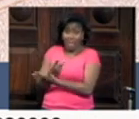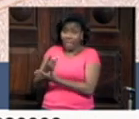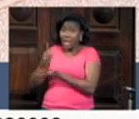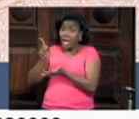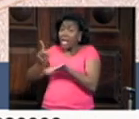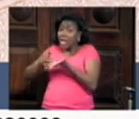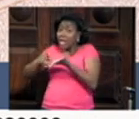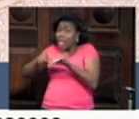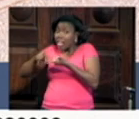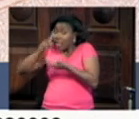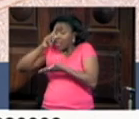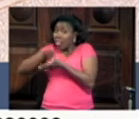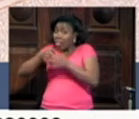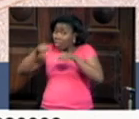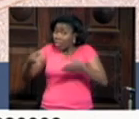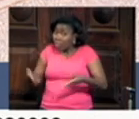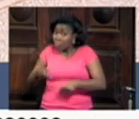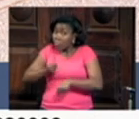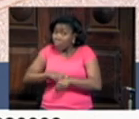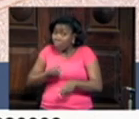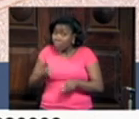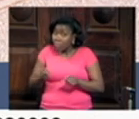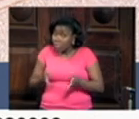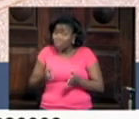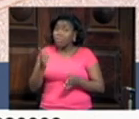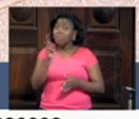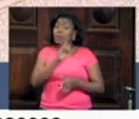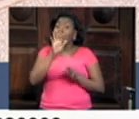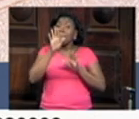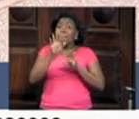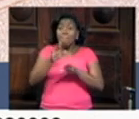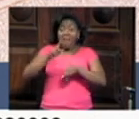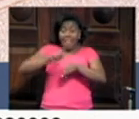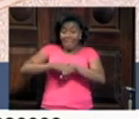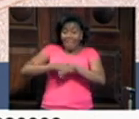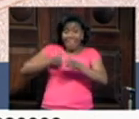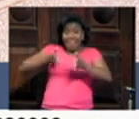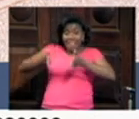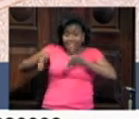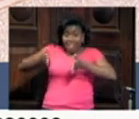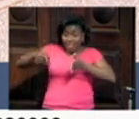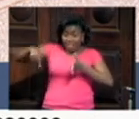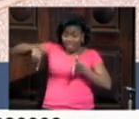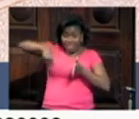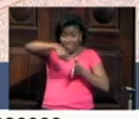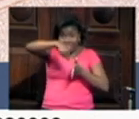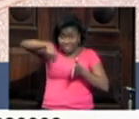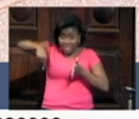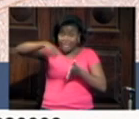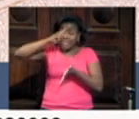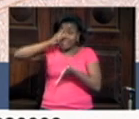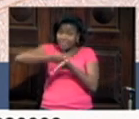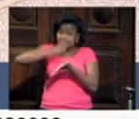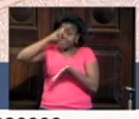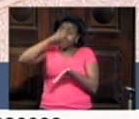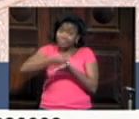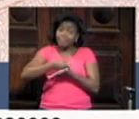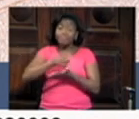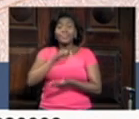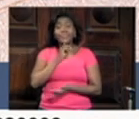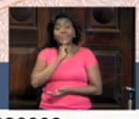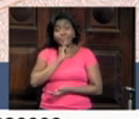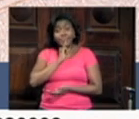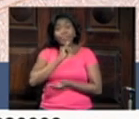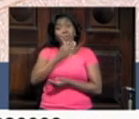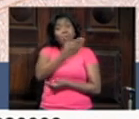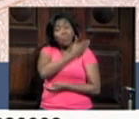em si nesse momento, mas a época que essas medidas estão sendo tomadas. Infelizmente, o nosso